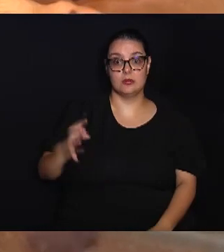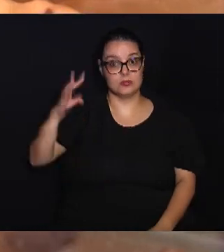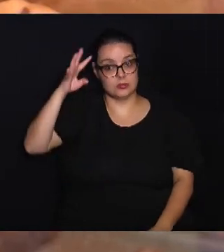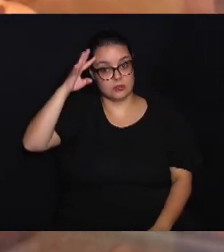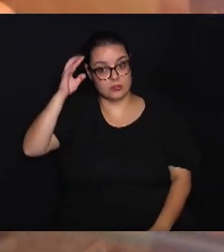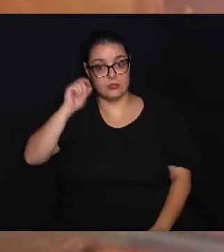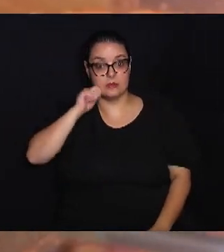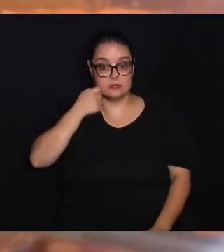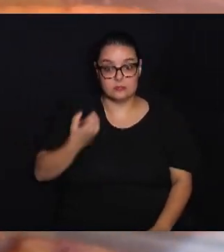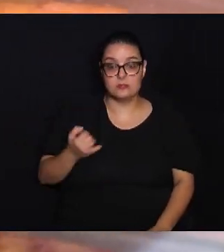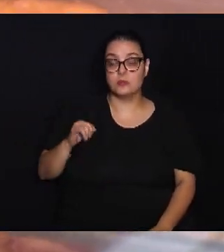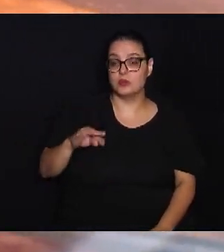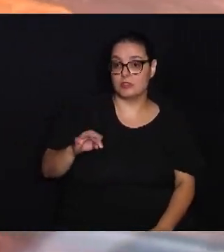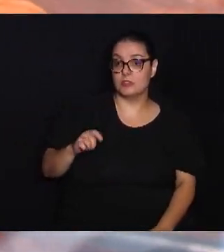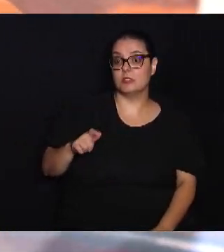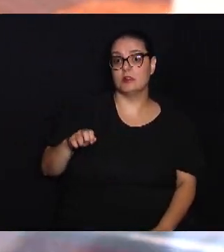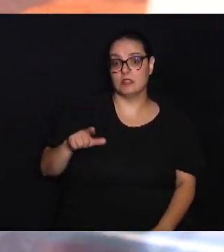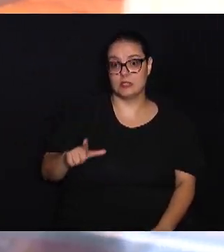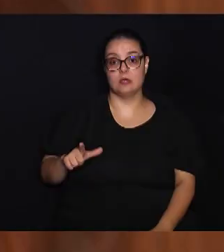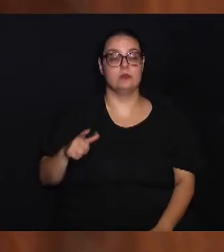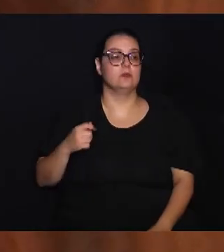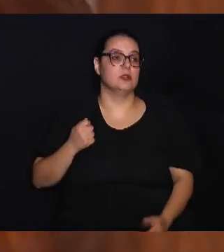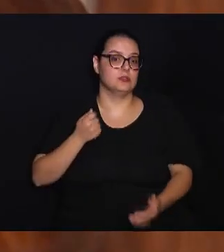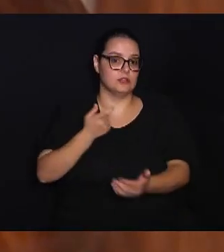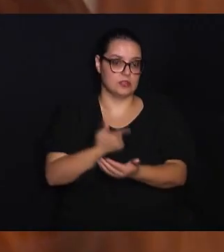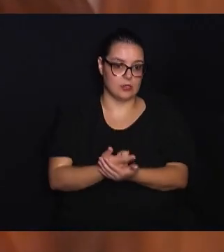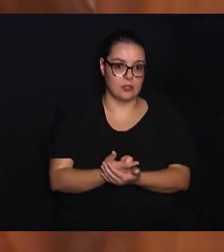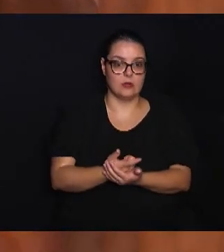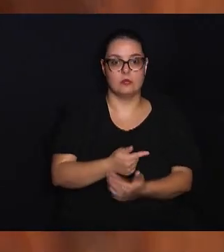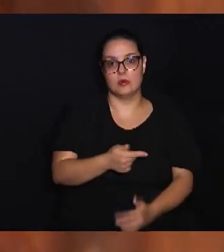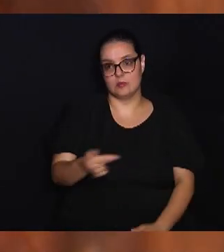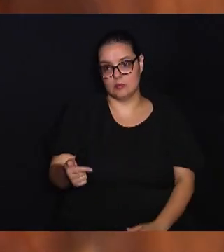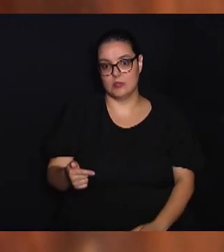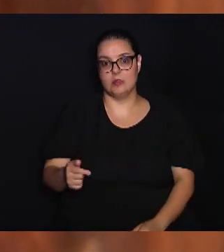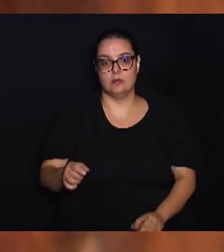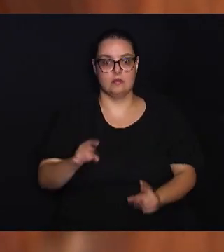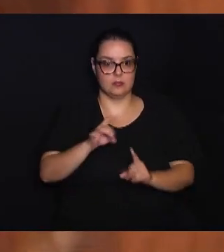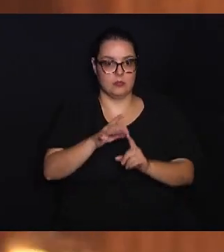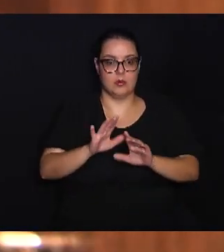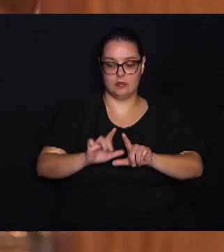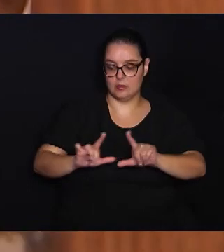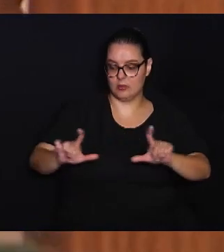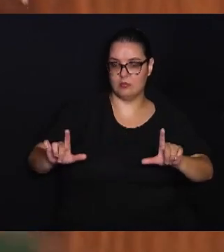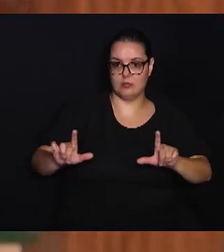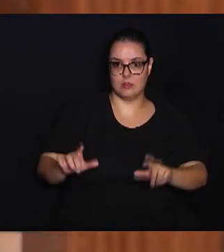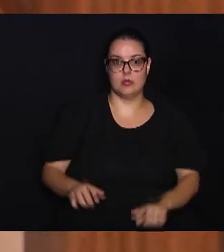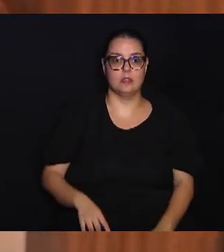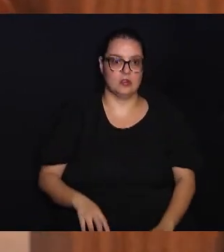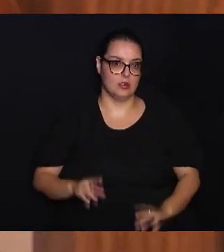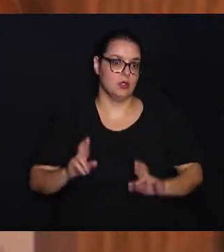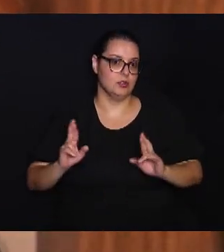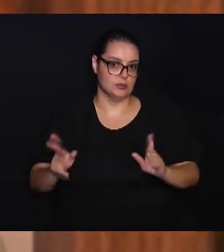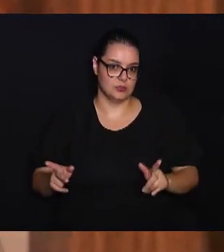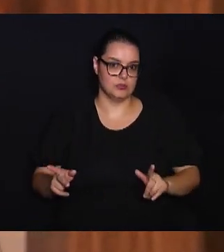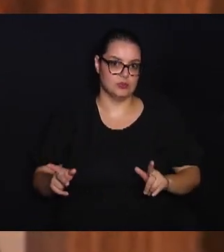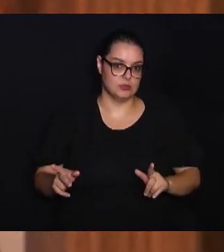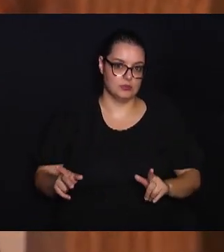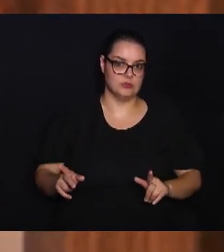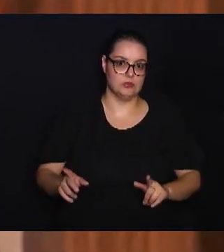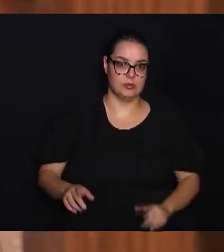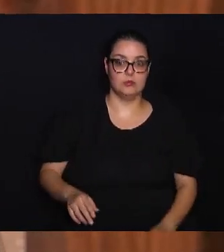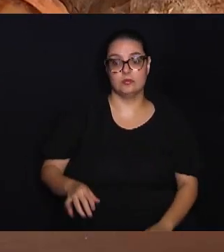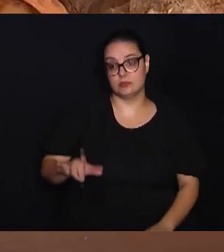quarta-feira tem um pãozinho dele integral ele vem comprar já pra semana tem uma vitrine física É diferente ter uma uma uma